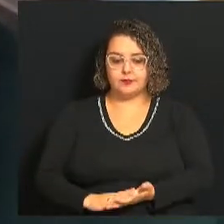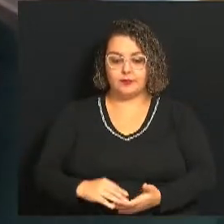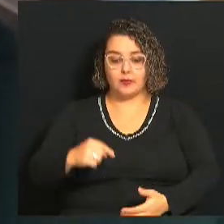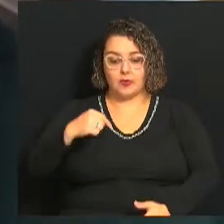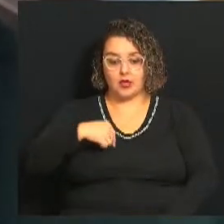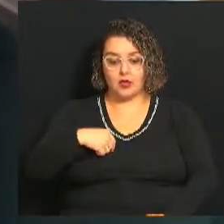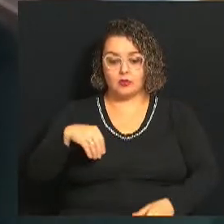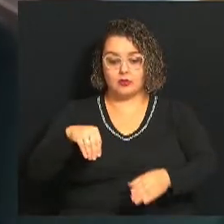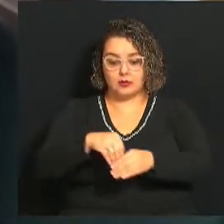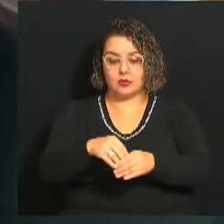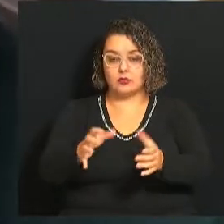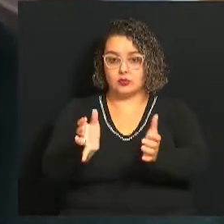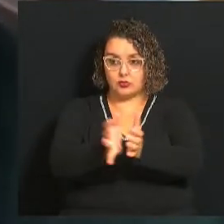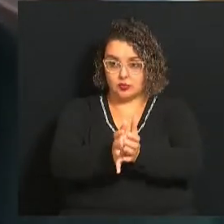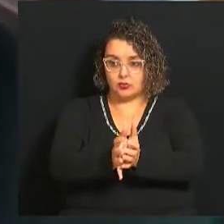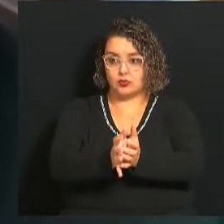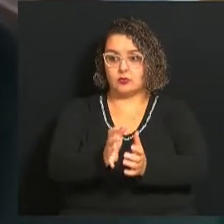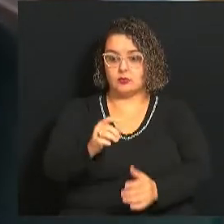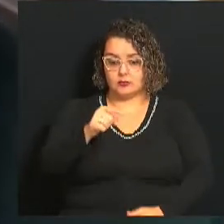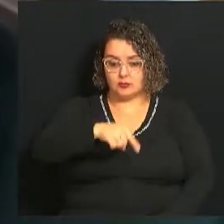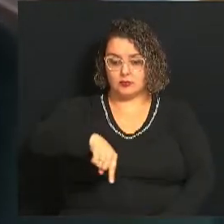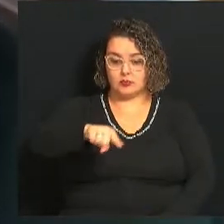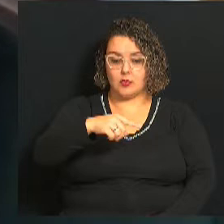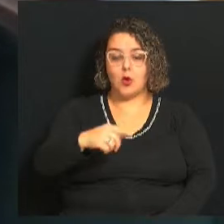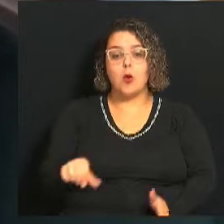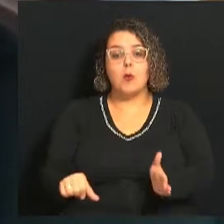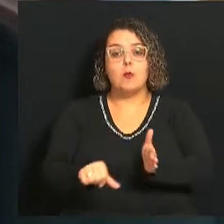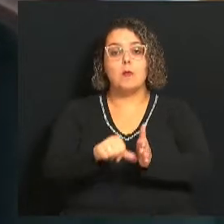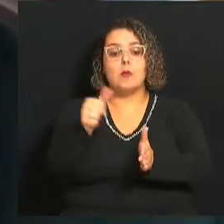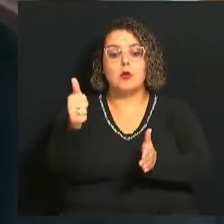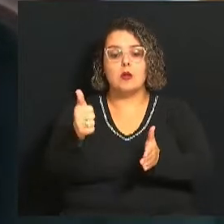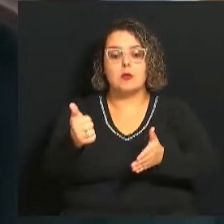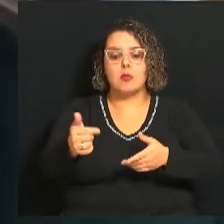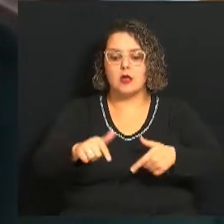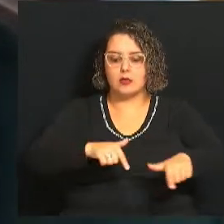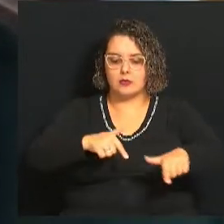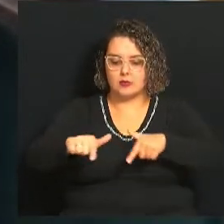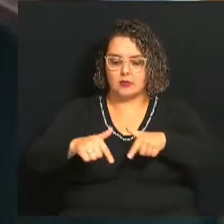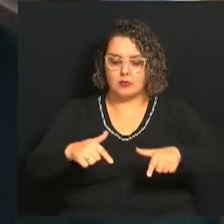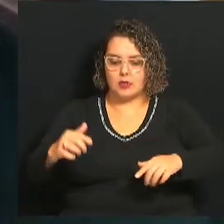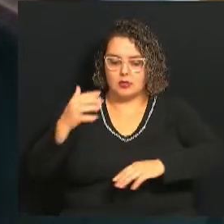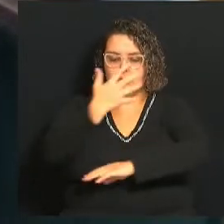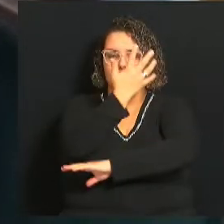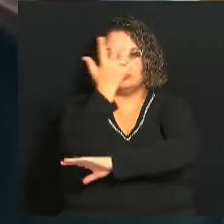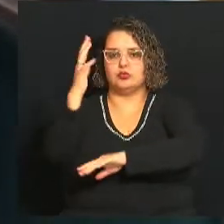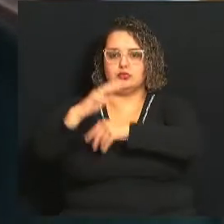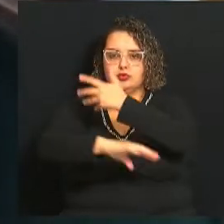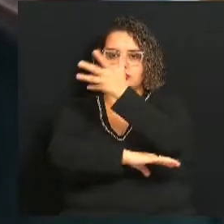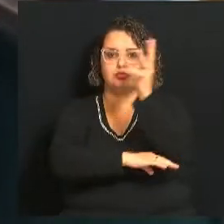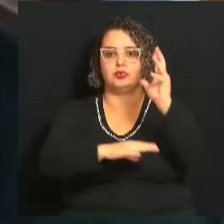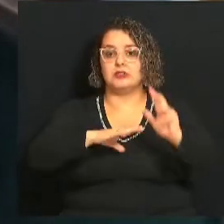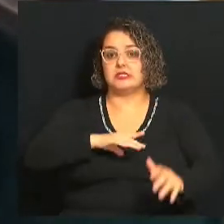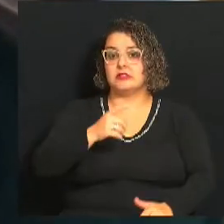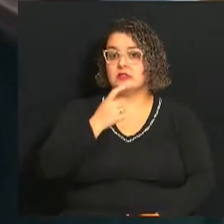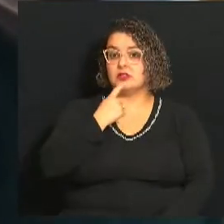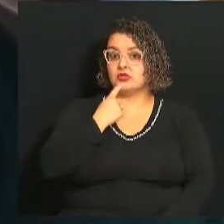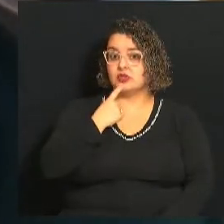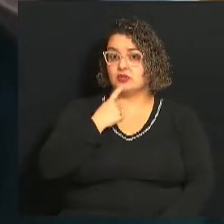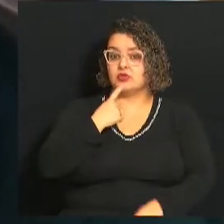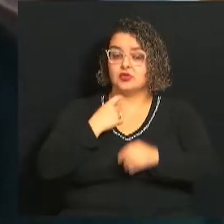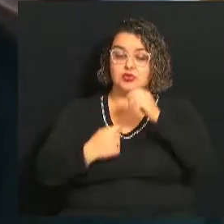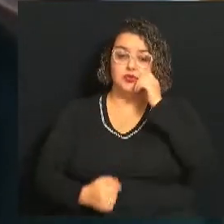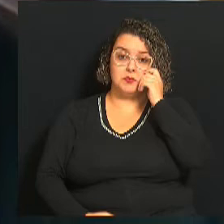o primeiro trabalho de arborização urbana na cidade de Campinas de